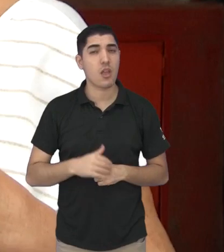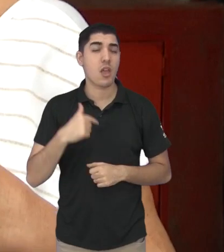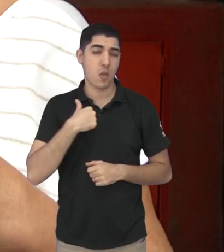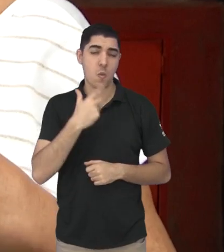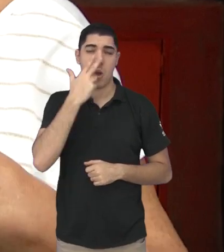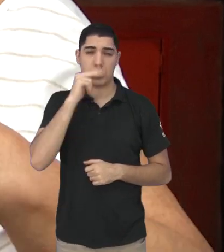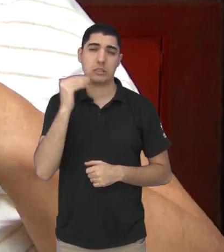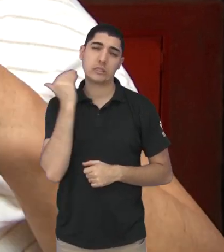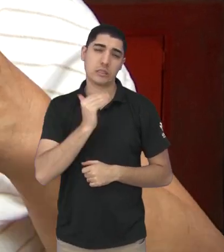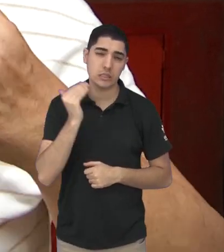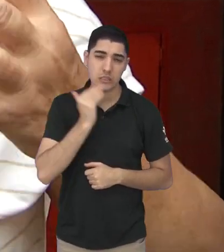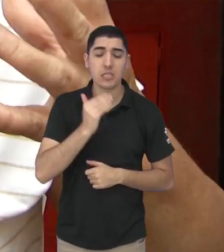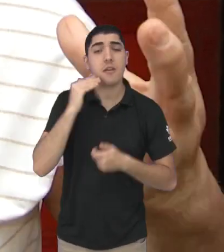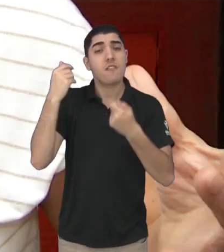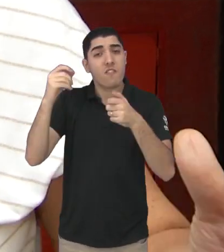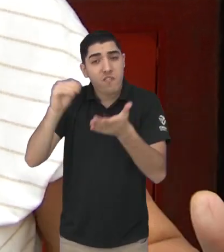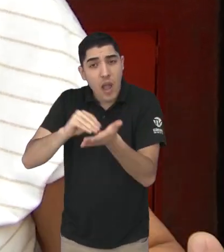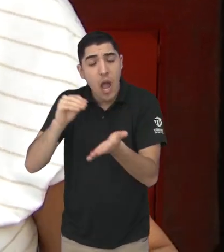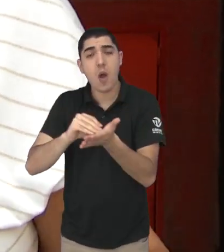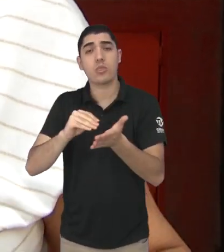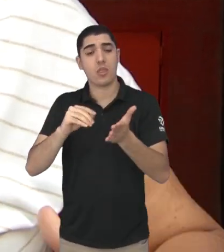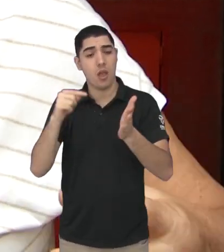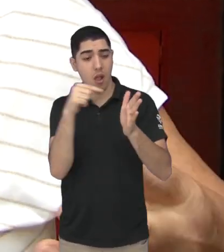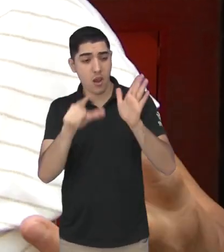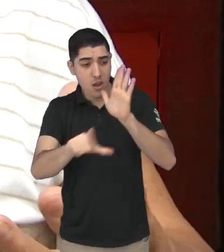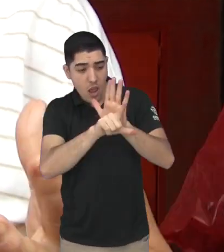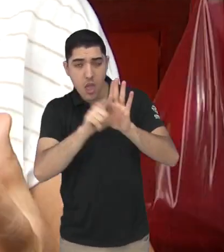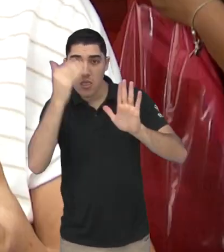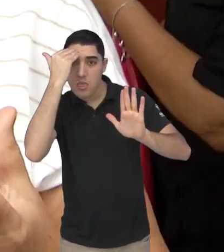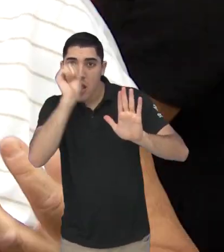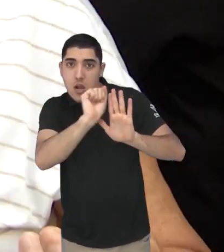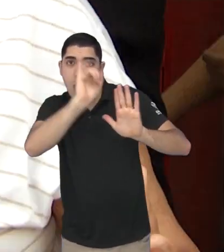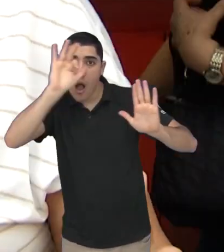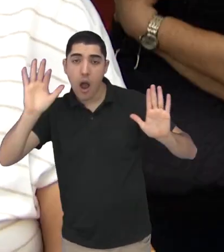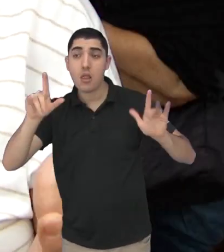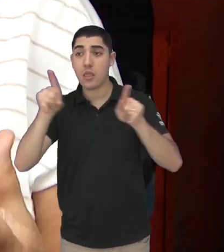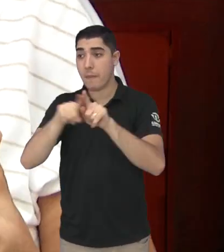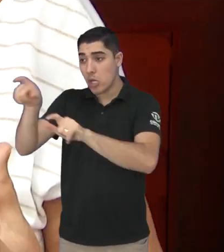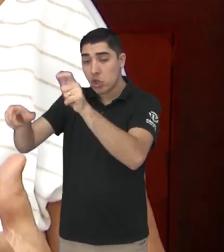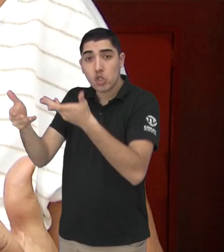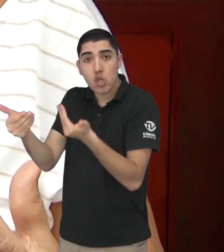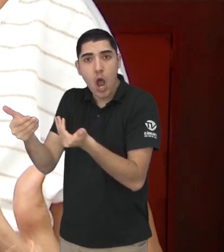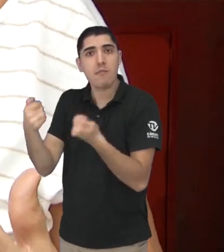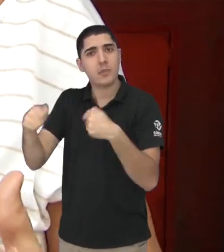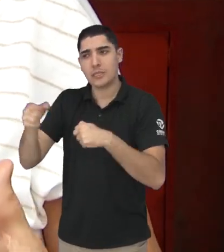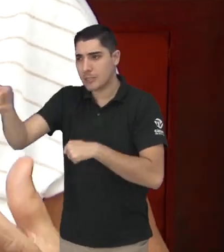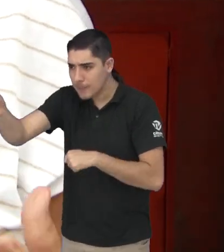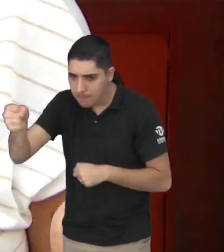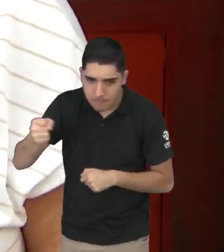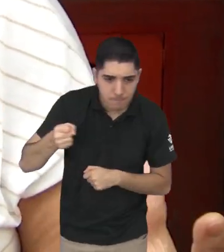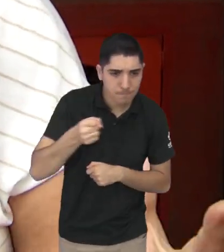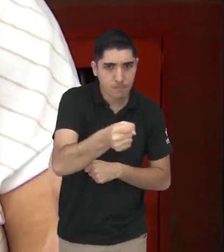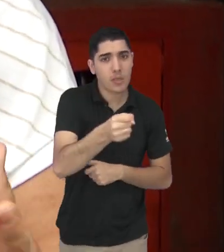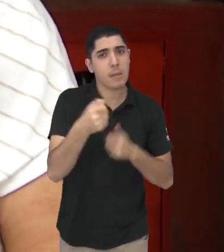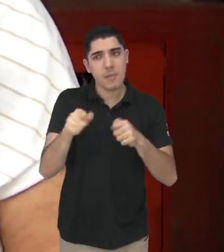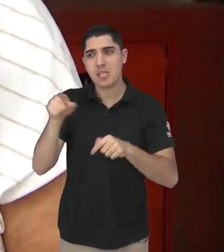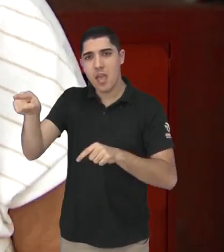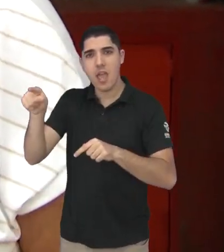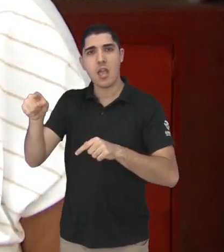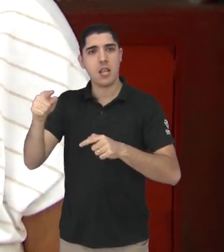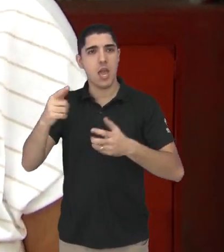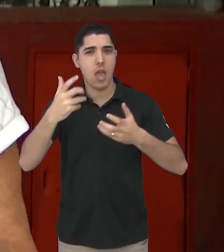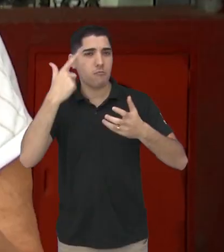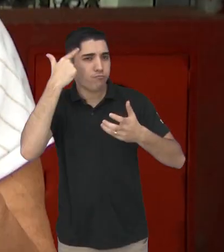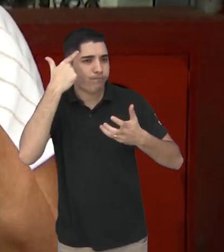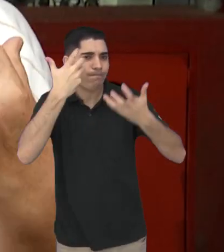né? Ser mais esclarecido, trazer os jovens para fazer algo, sabe? Manter eles ocupados